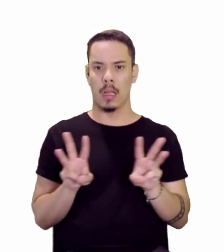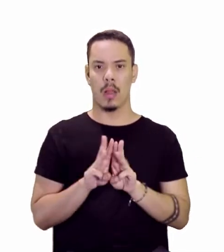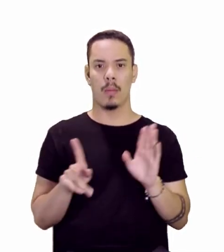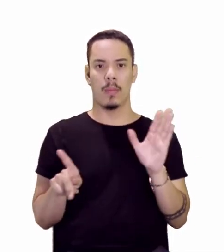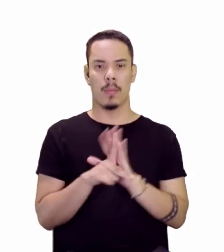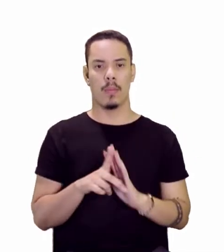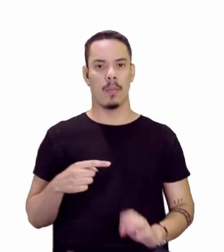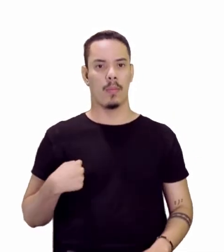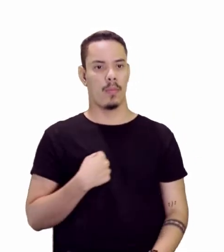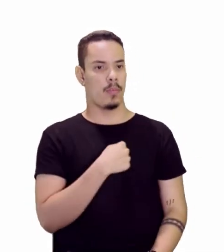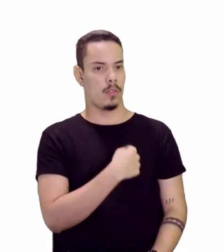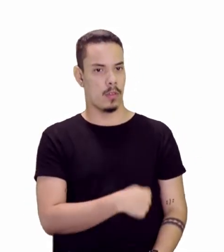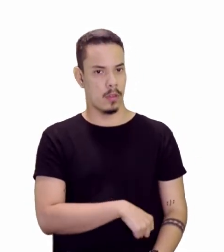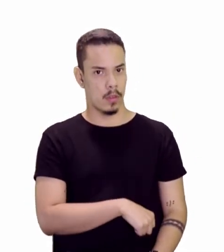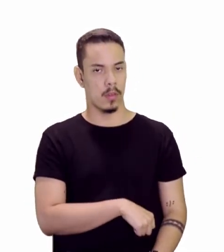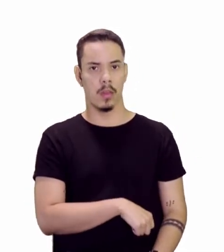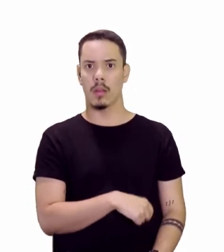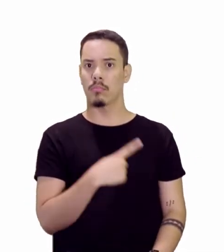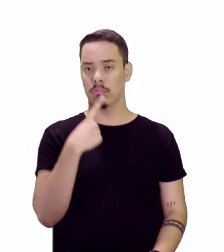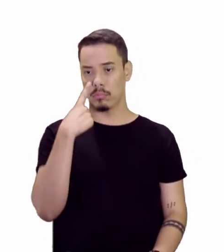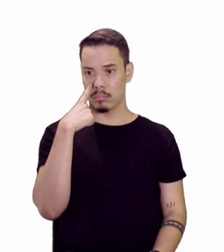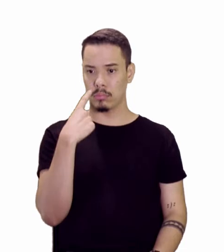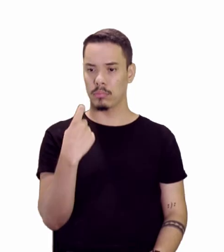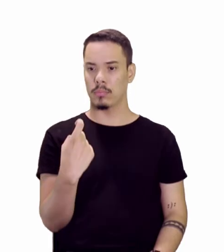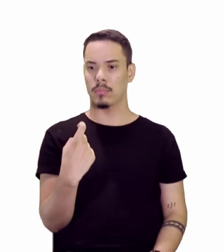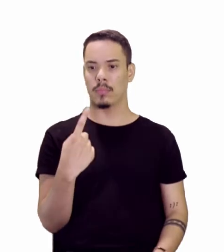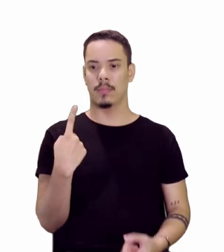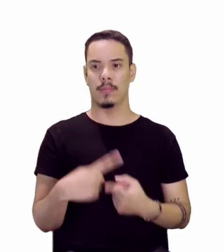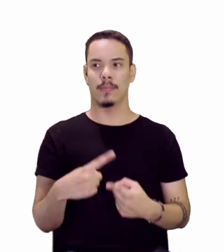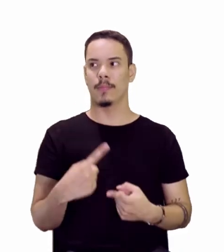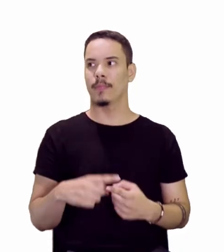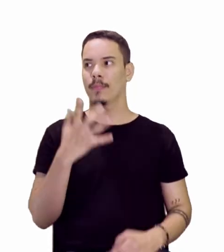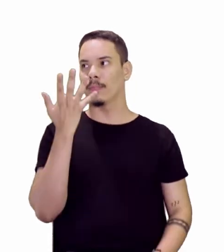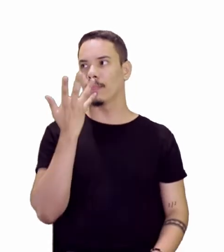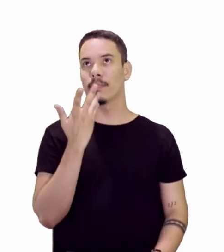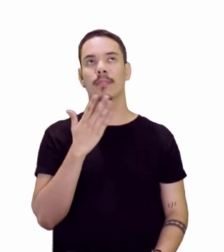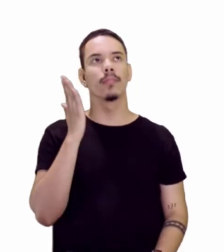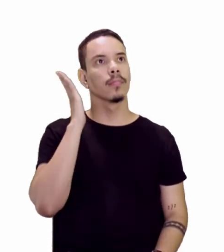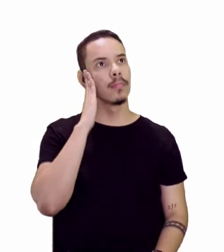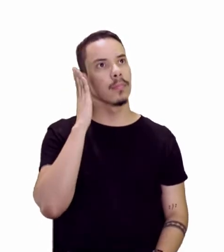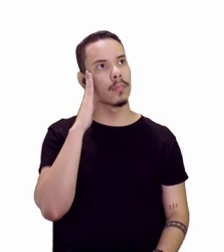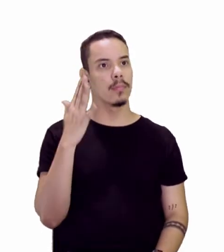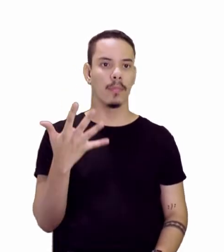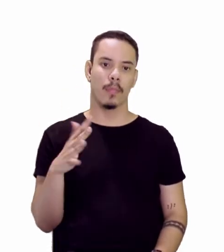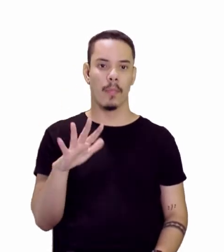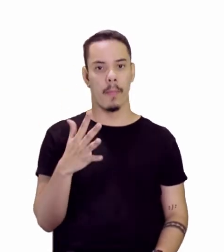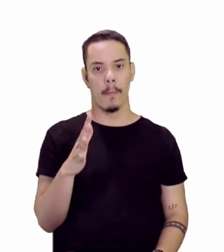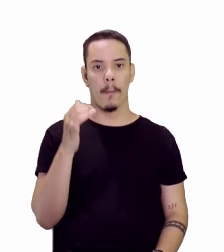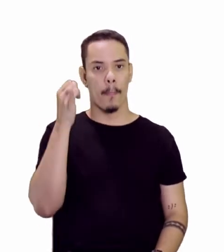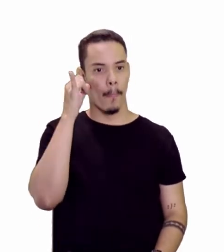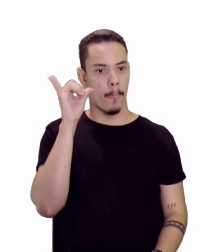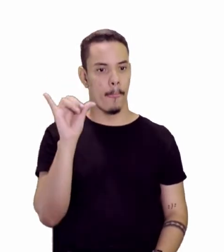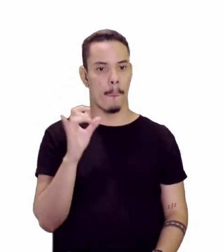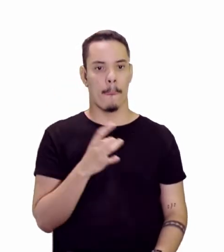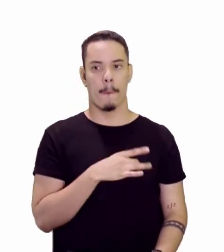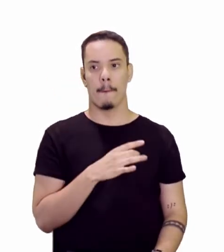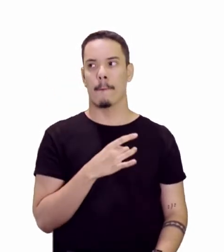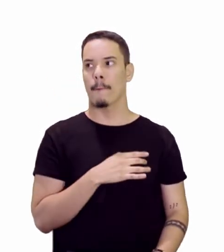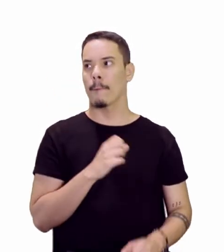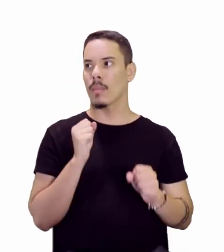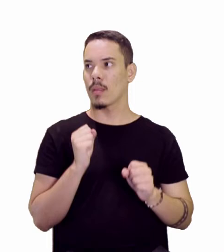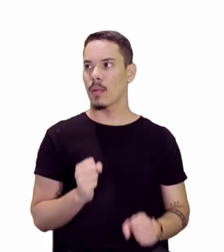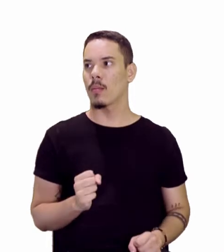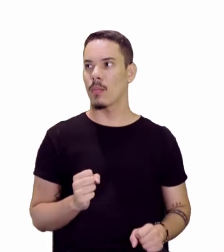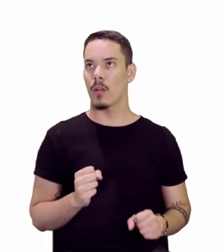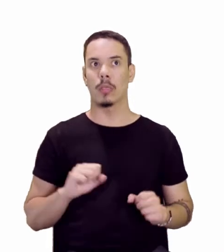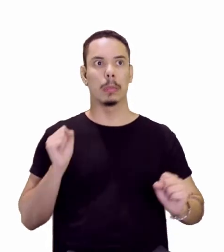né? E tudo mais, então achei bem interessante. Tem que ser uma criança que mais ou menos sabe um pouco de nadar para não ter tanto medo. Se não souber nada, ela pode ficar apavorada e